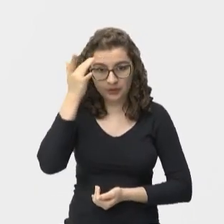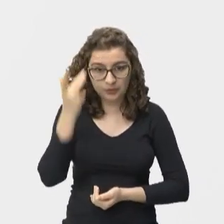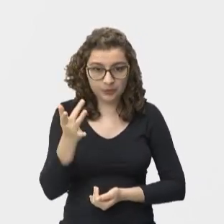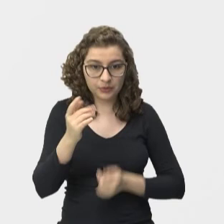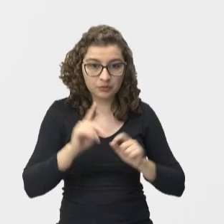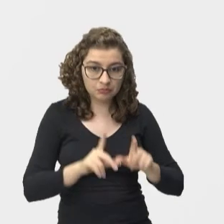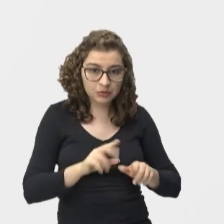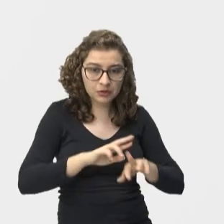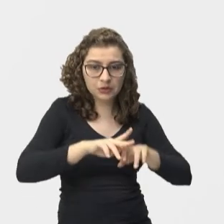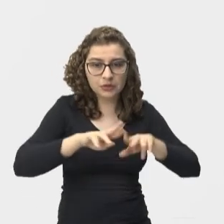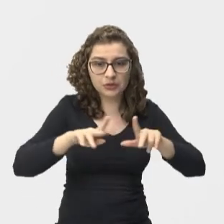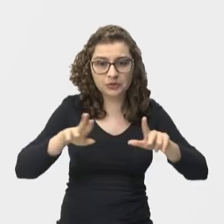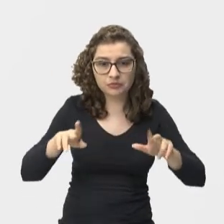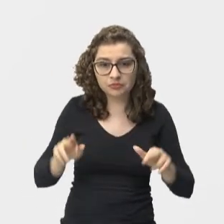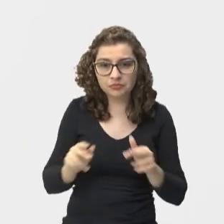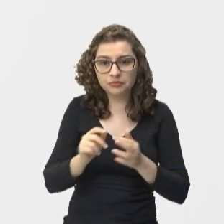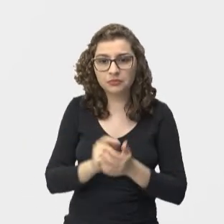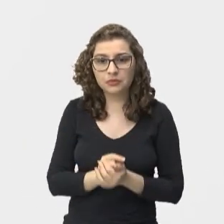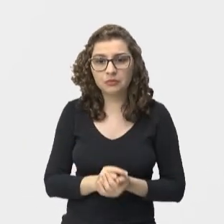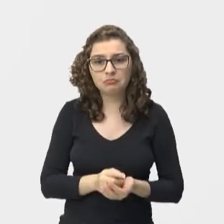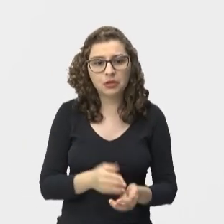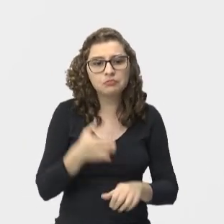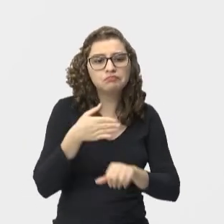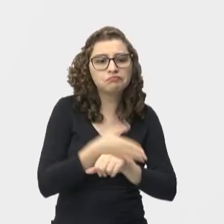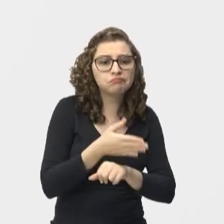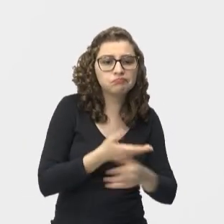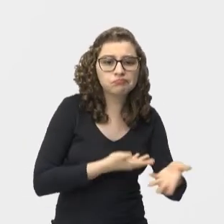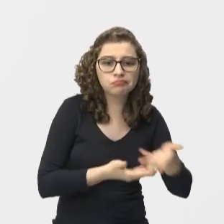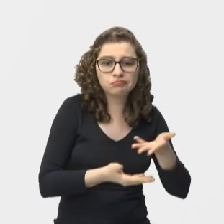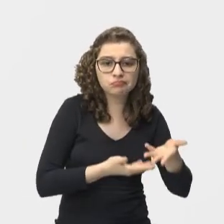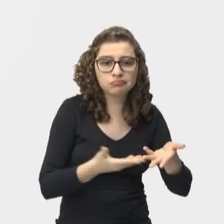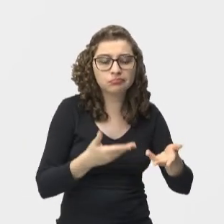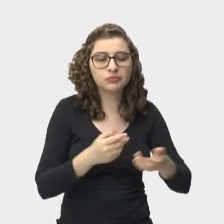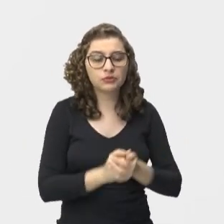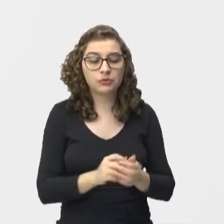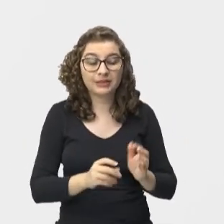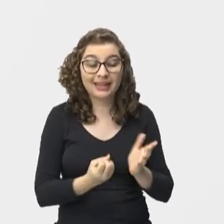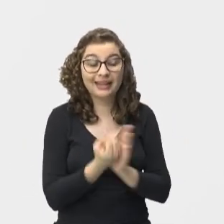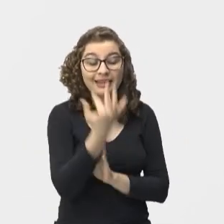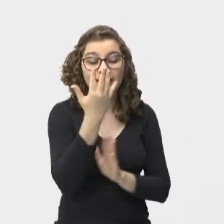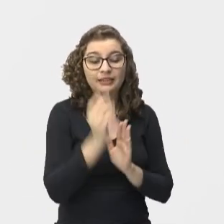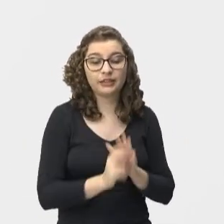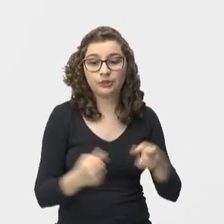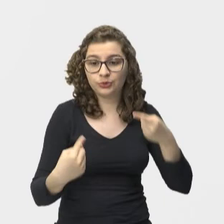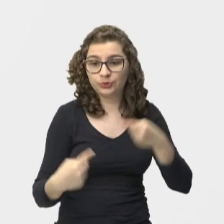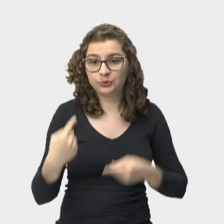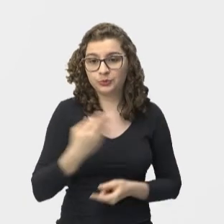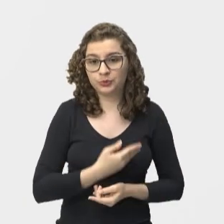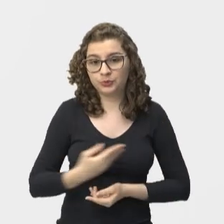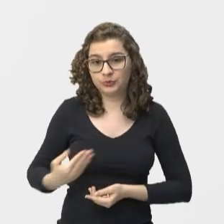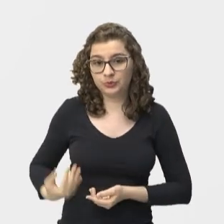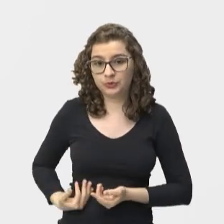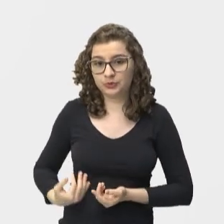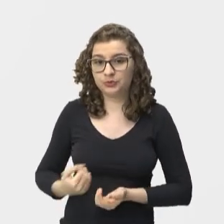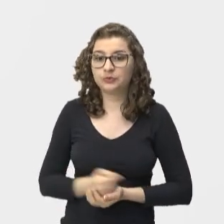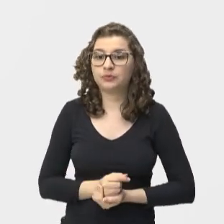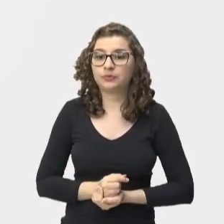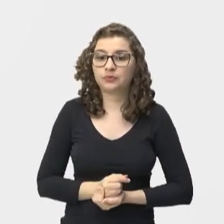diversos concorrem nas iniciativas de formulação das políticas públicas. Dentre